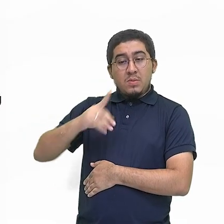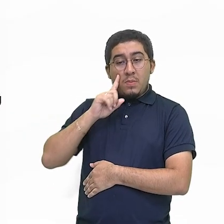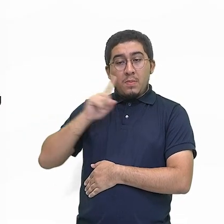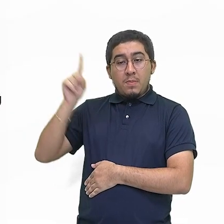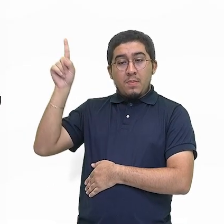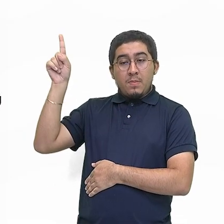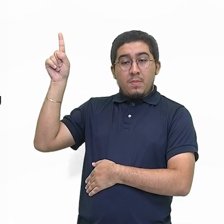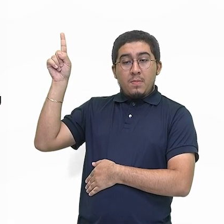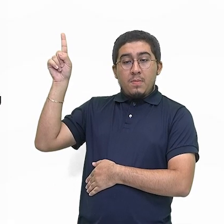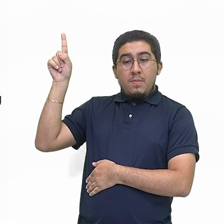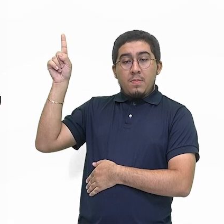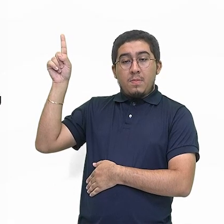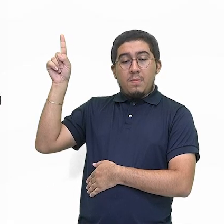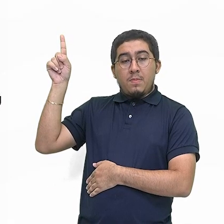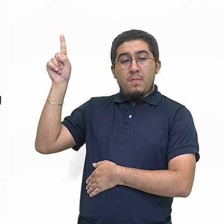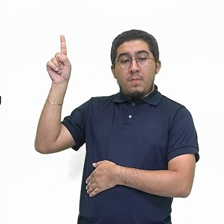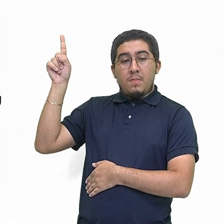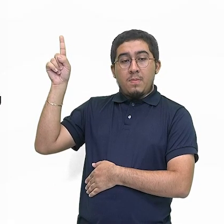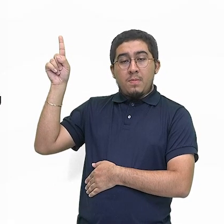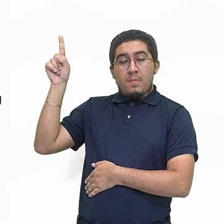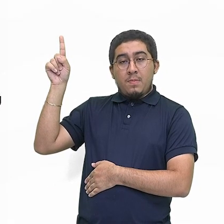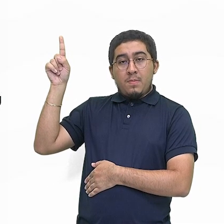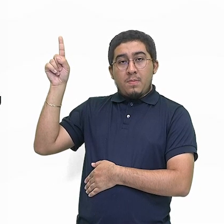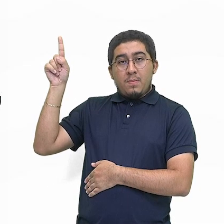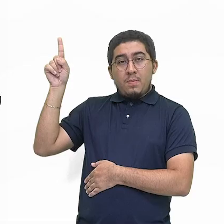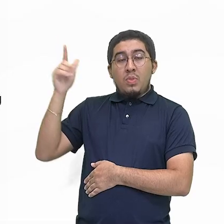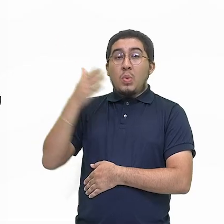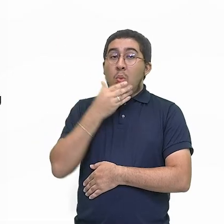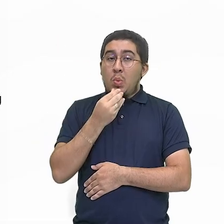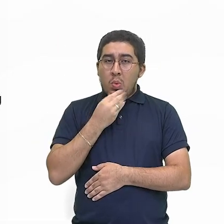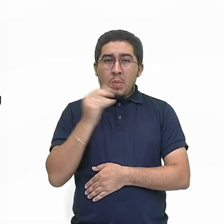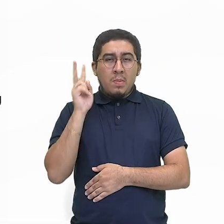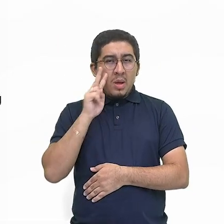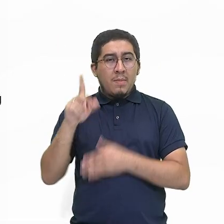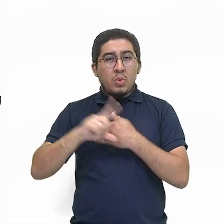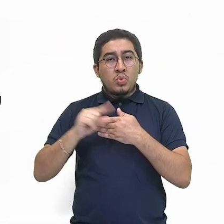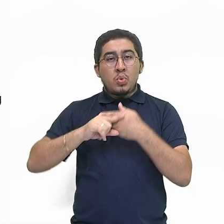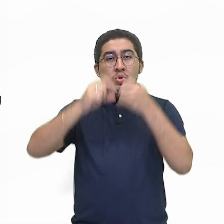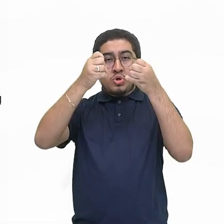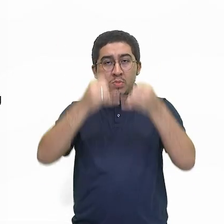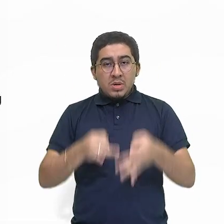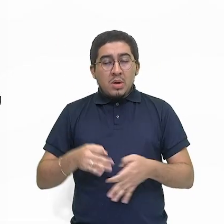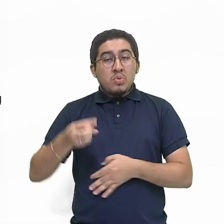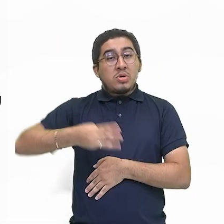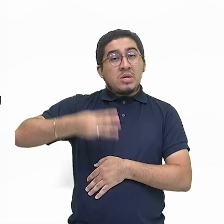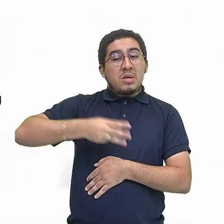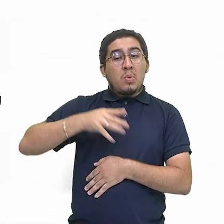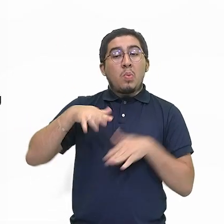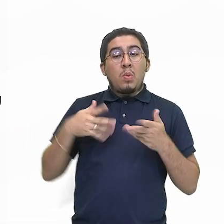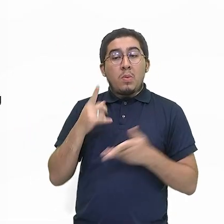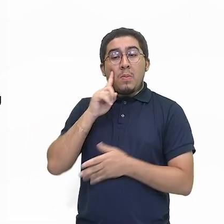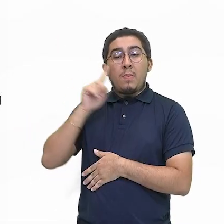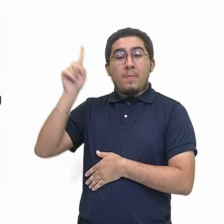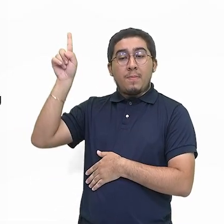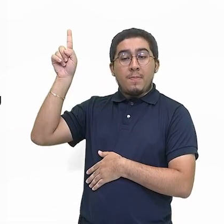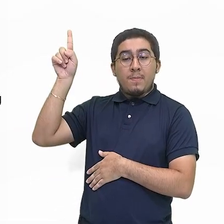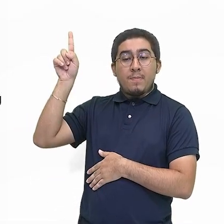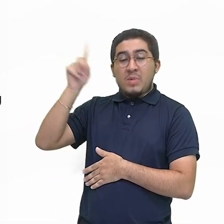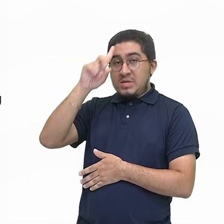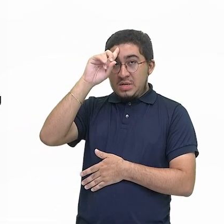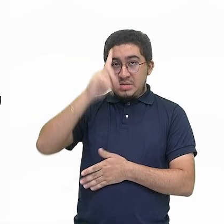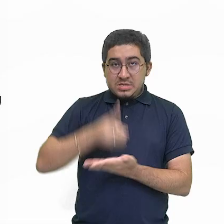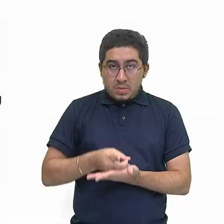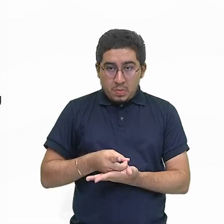acordo com Giacomo Sani, o politólogo italiano. Este nível 3 é o nível de